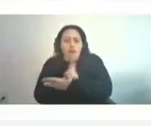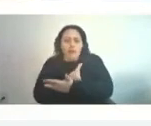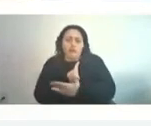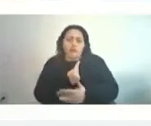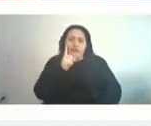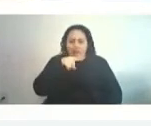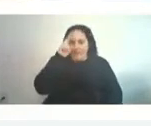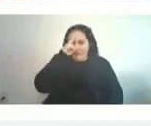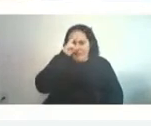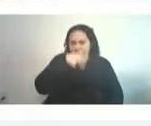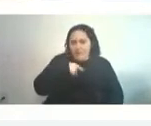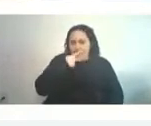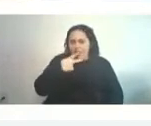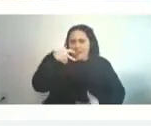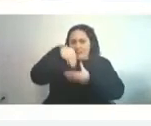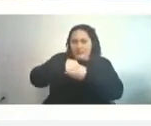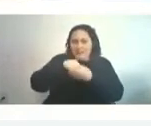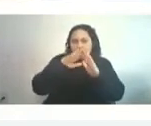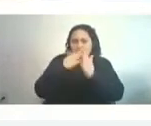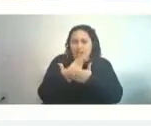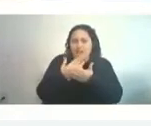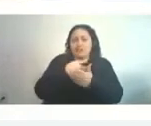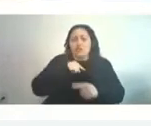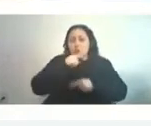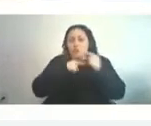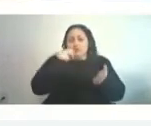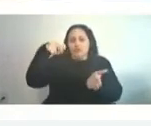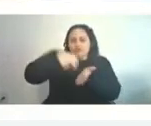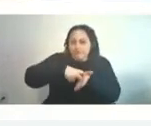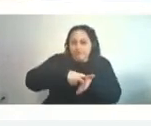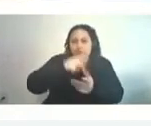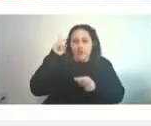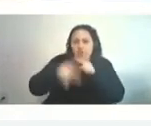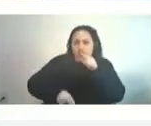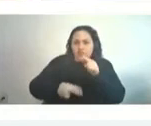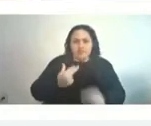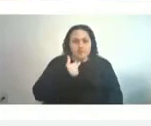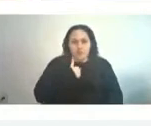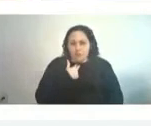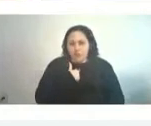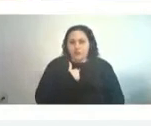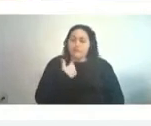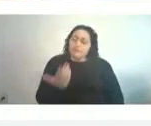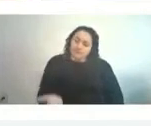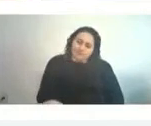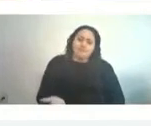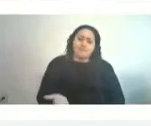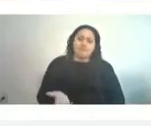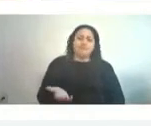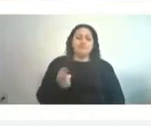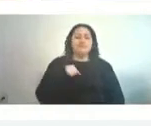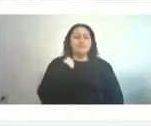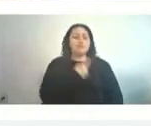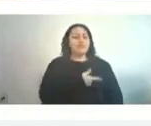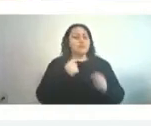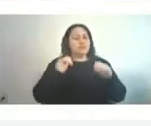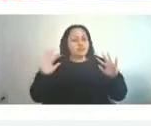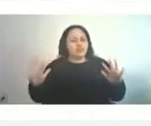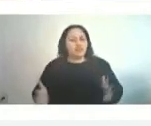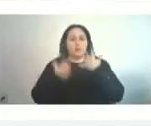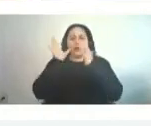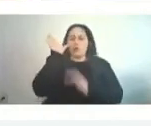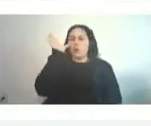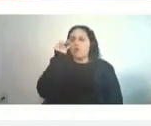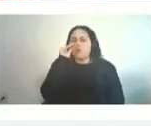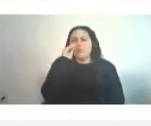disse na escola. Então, nós temos que voltar a estimular essa questão da observação, da